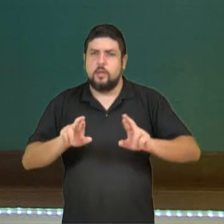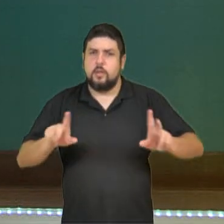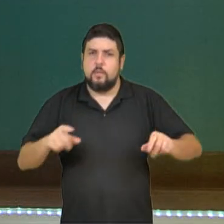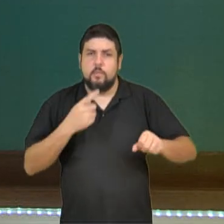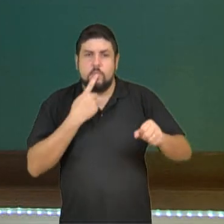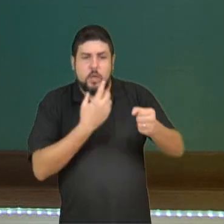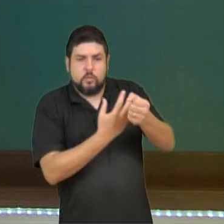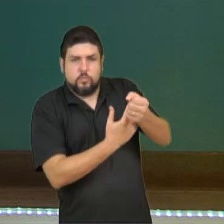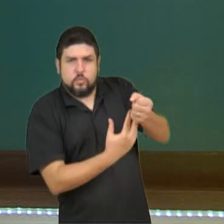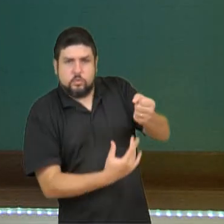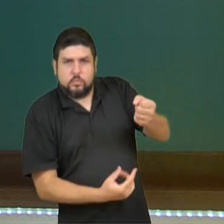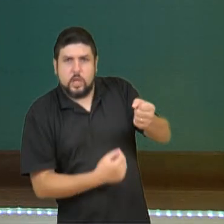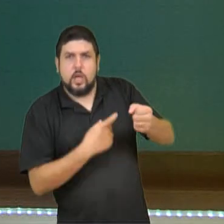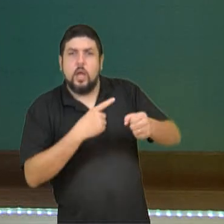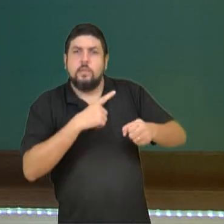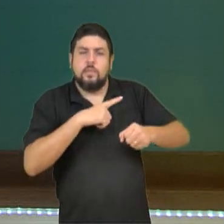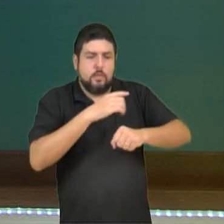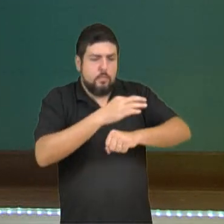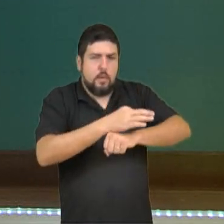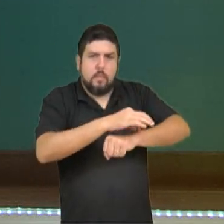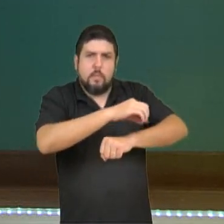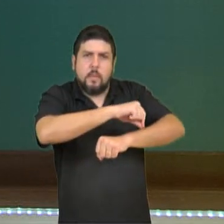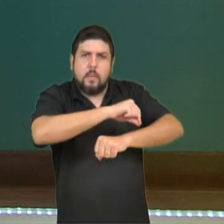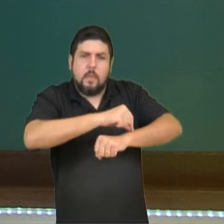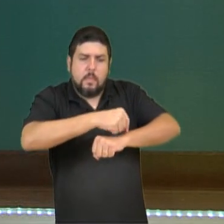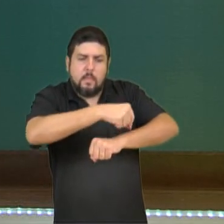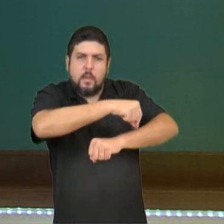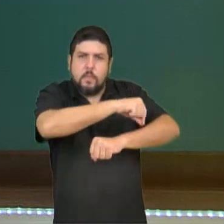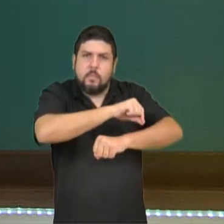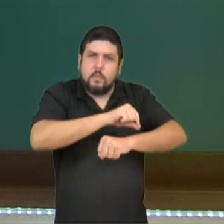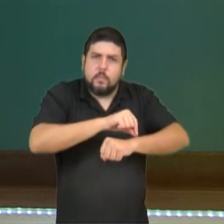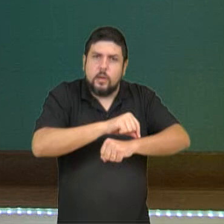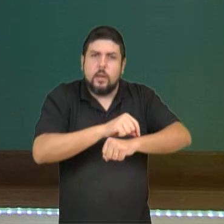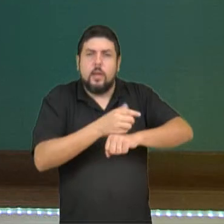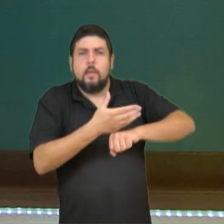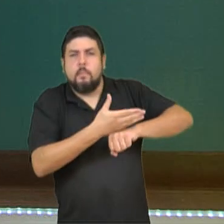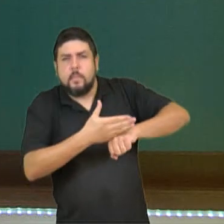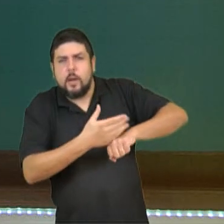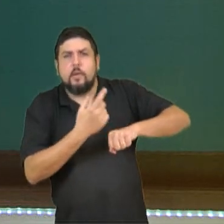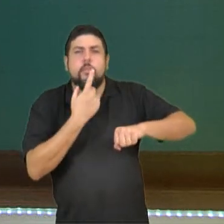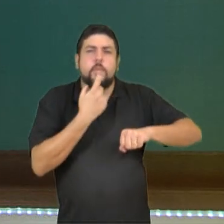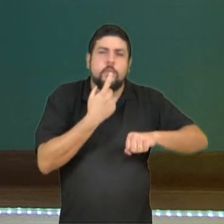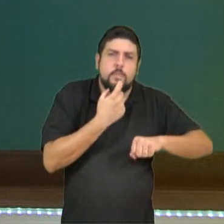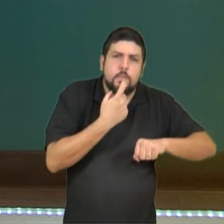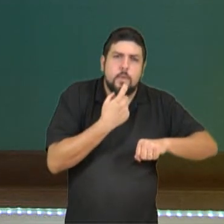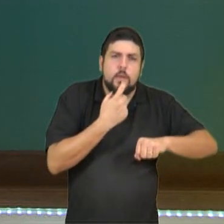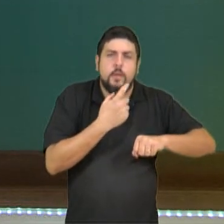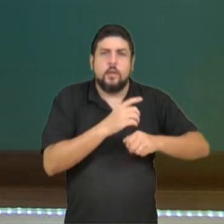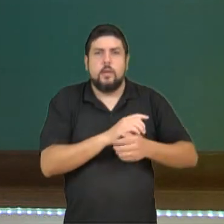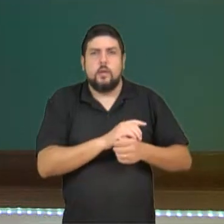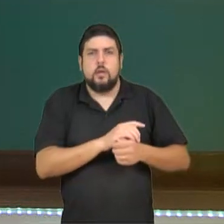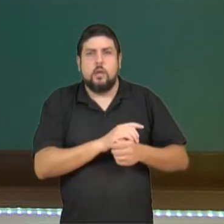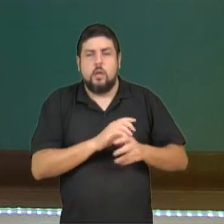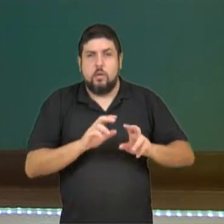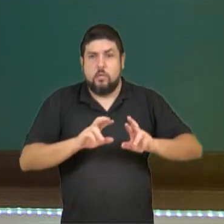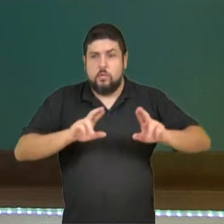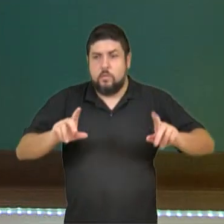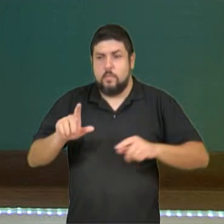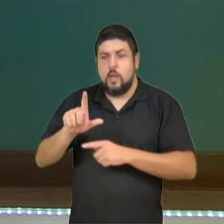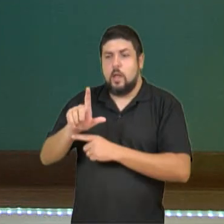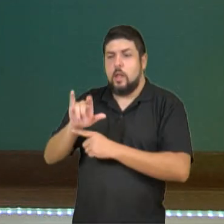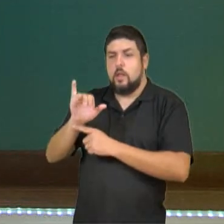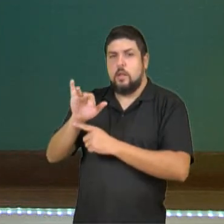sangue a gente encontra mais células, né? Glóbulos brancos, glóbulos vermelhos, plaquetas. Na linfa a gente só